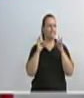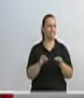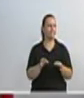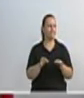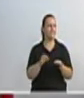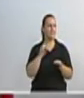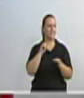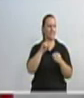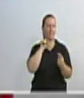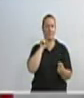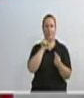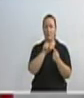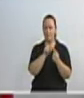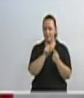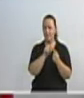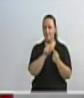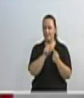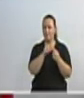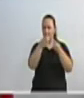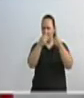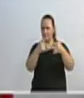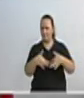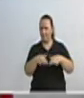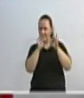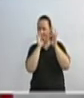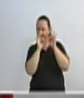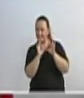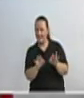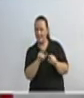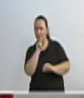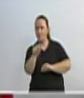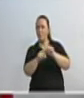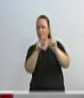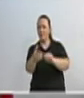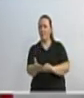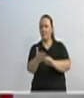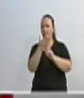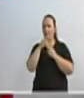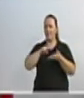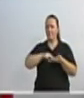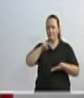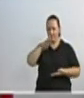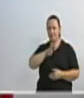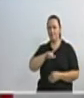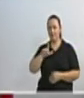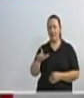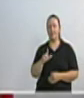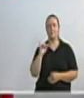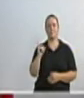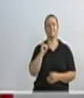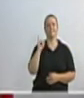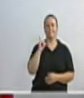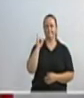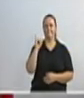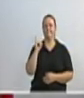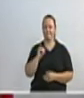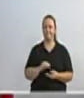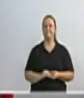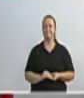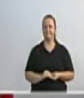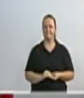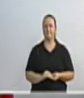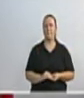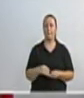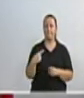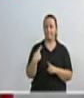forem objetivos e falarem aqui o que é que vocês têm para oferecer para a cidade de Blumenau, vai ser importante. Porque hoje ainda